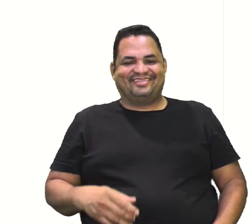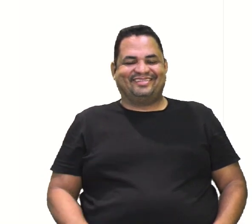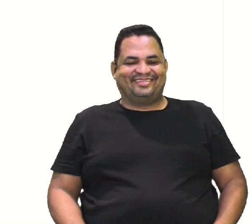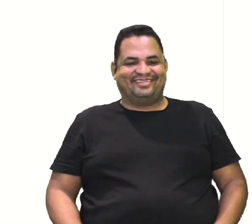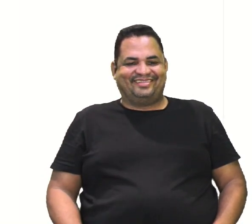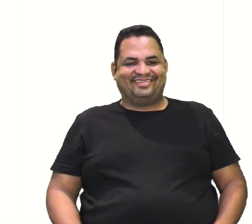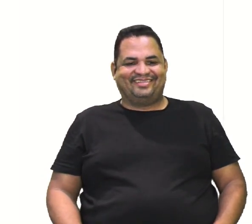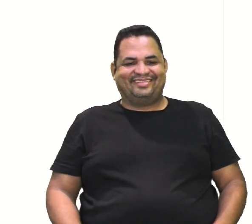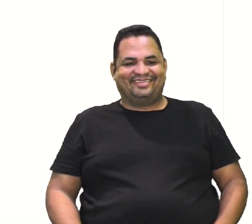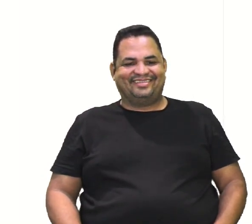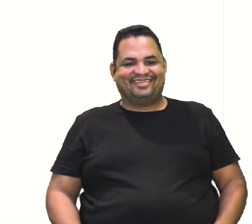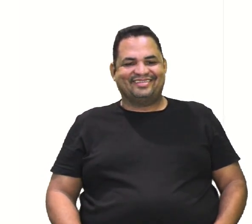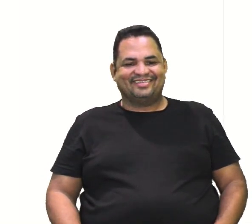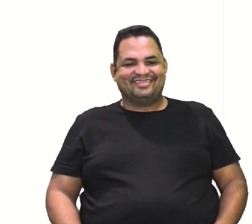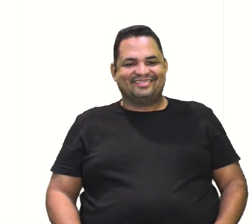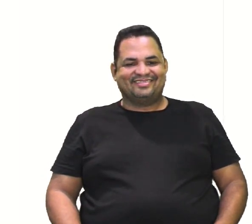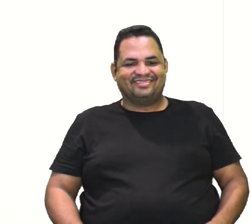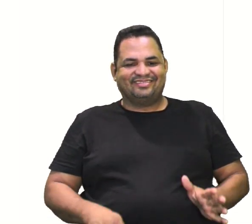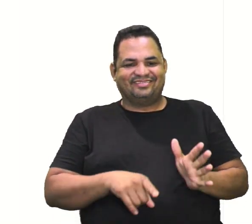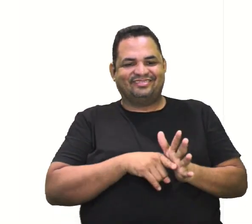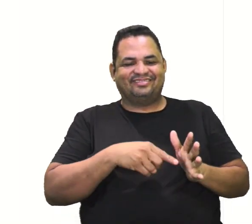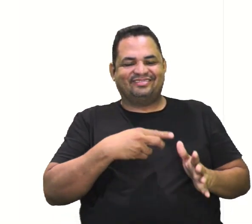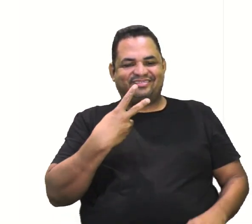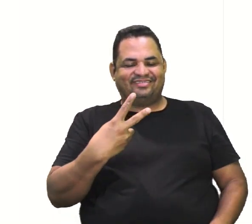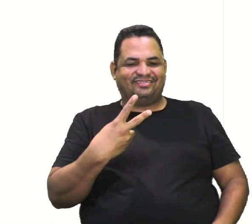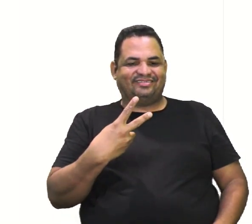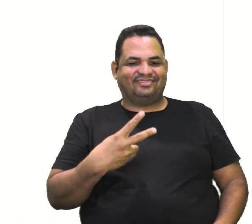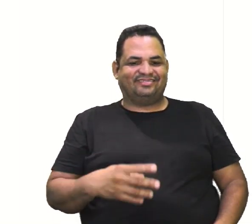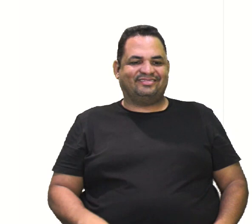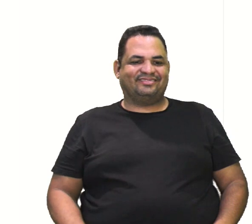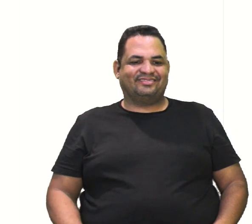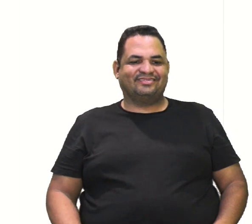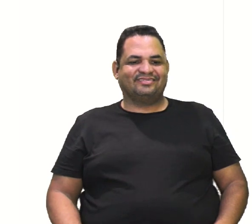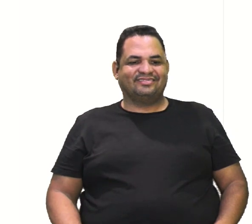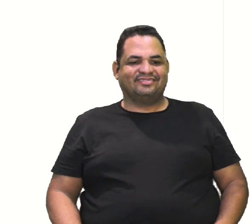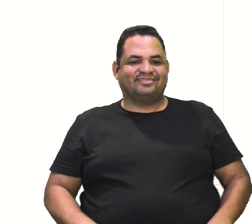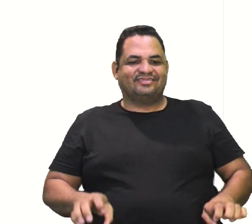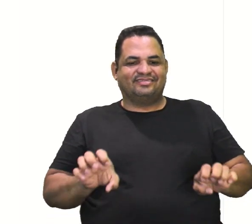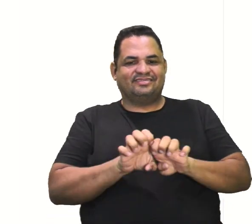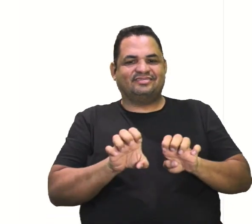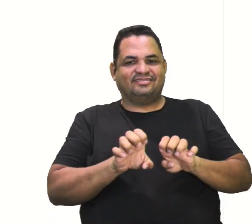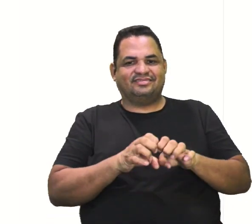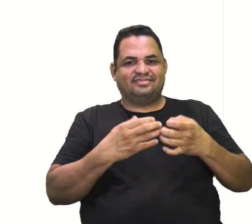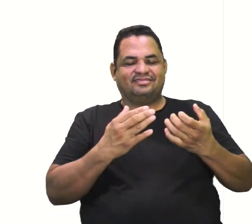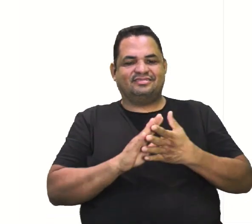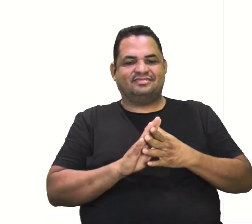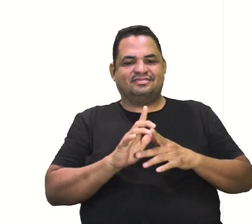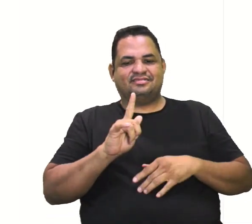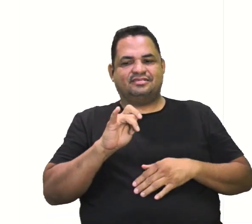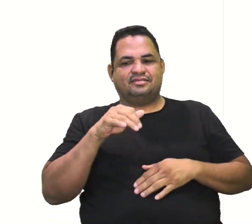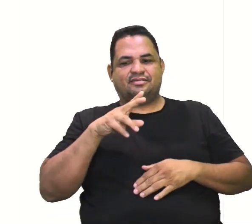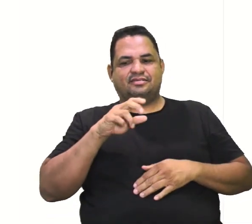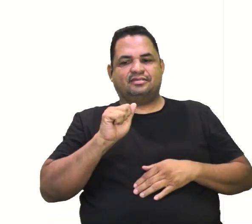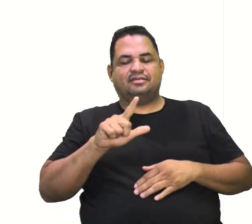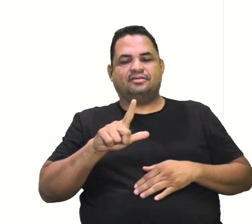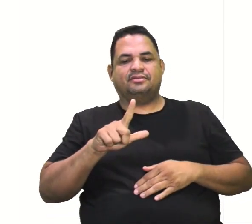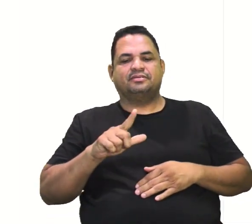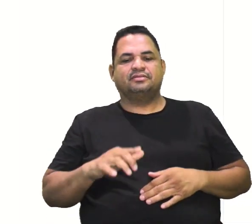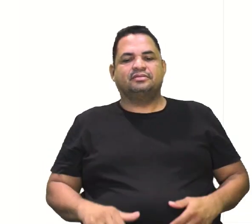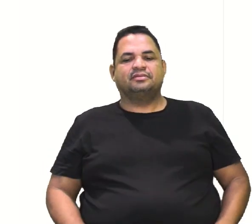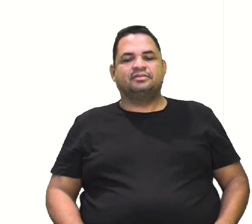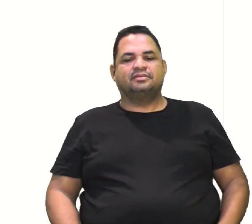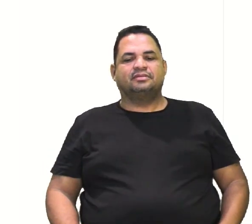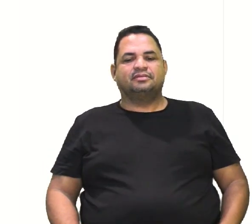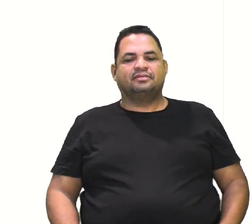devendo 4 e tenho 2. Vai ficar devendo só 2. Devendo 2. Essa é a nossa equação Geral.